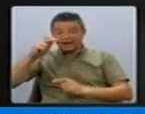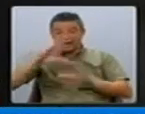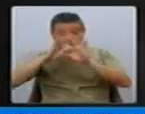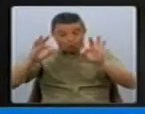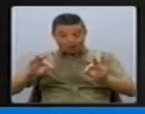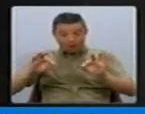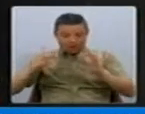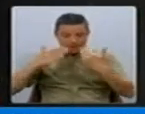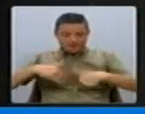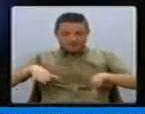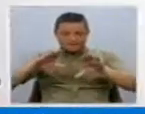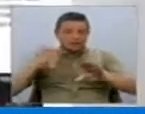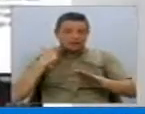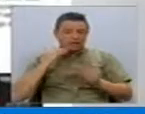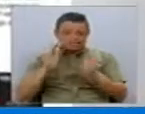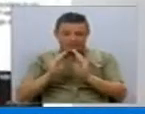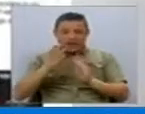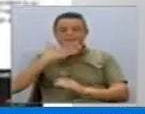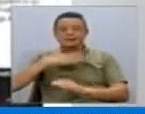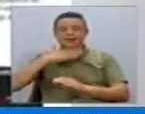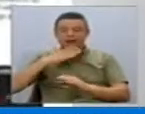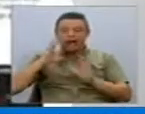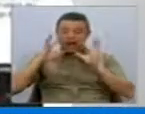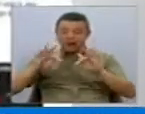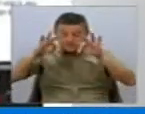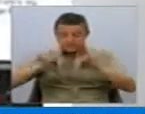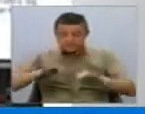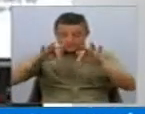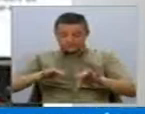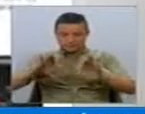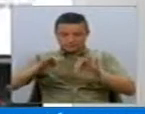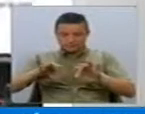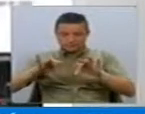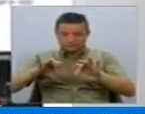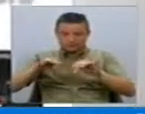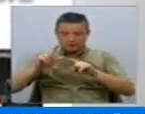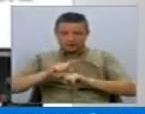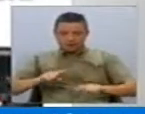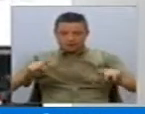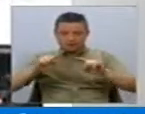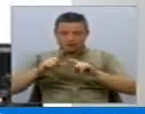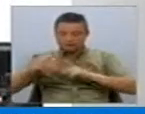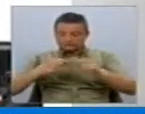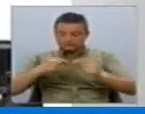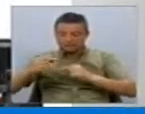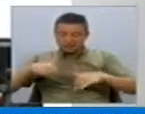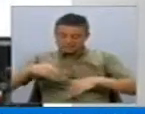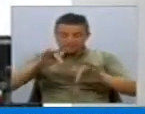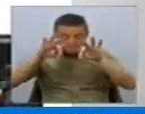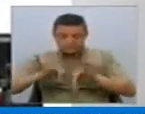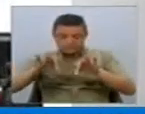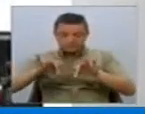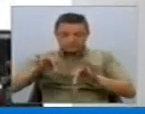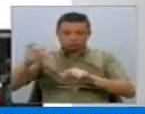passa então a chamar-se uma anã branca. É a fase final, é quase como um cadáver de uma estrela como o Sol,